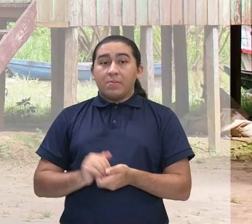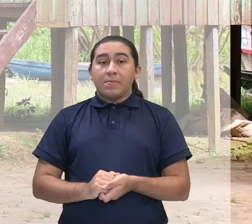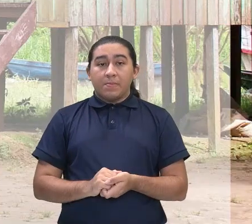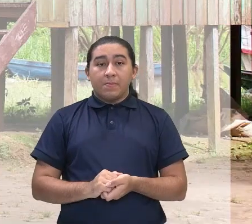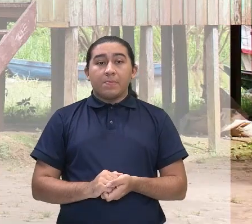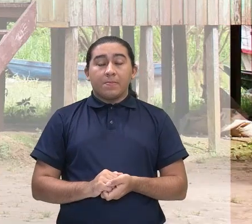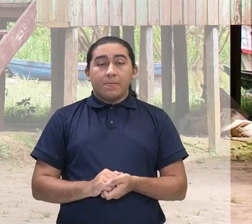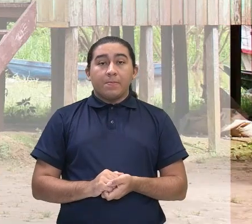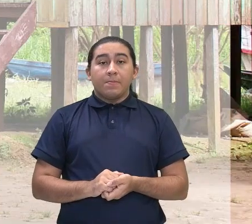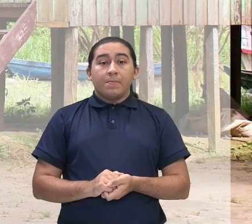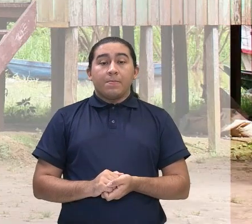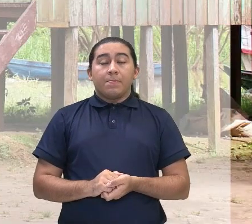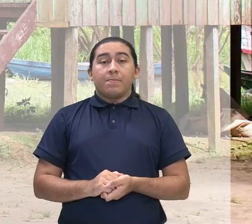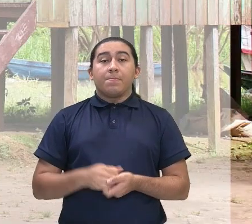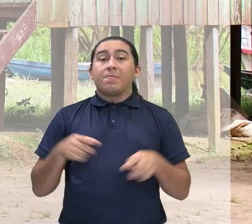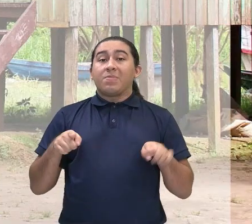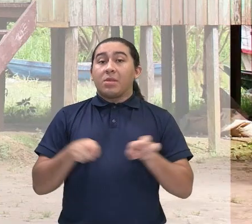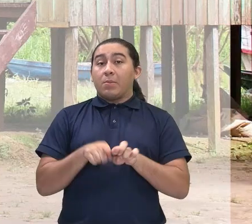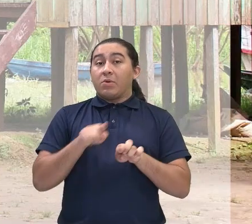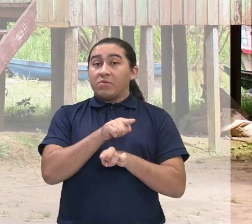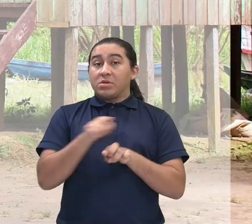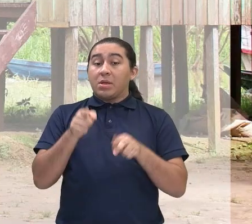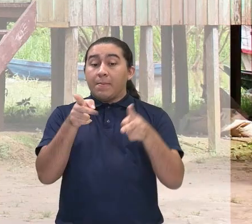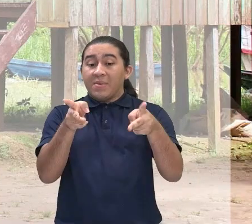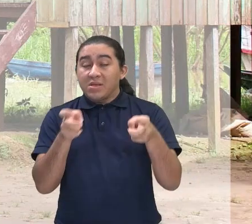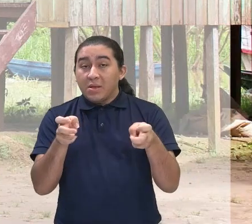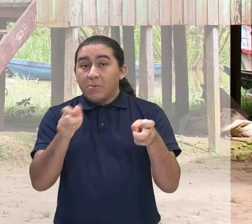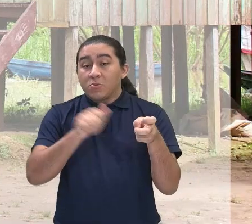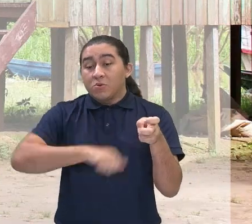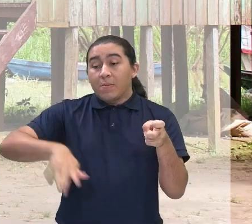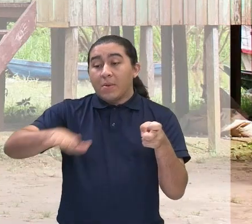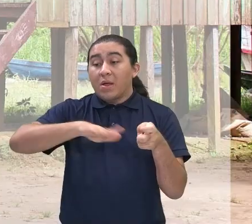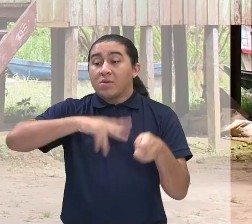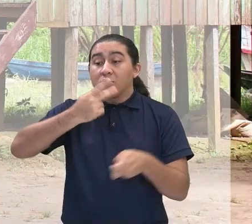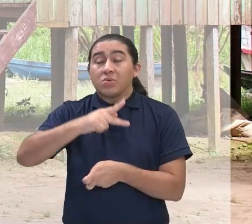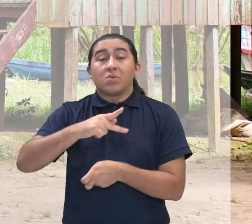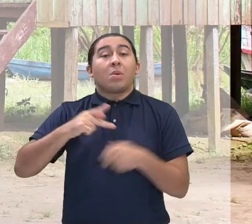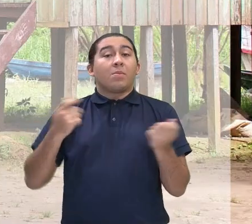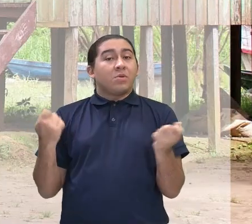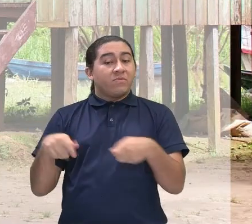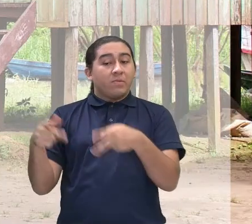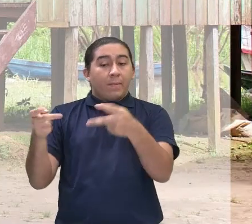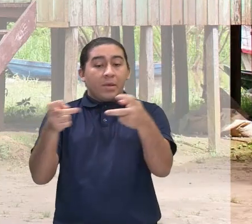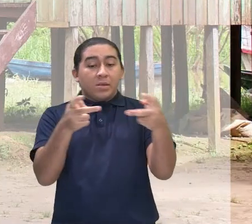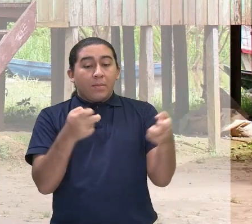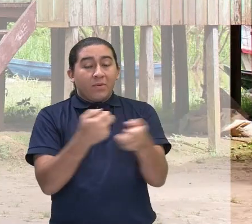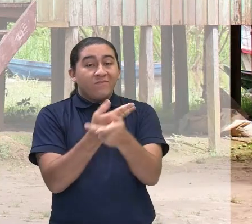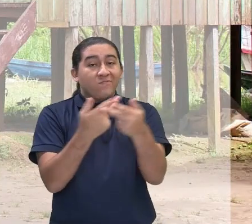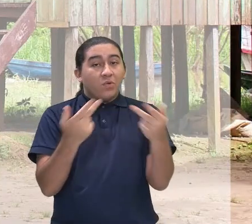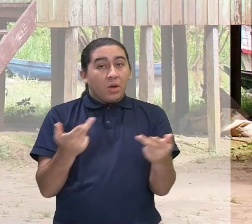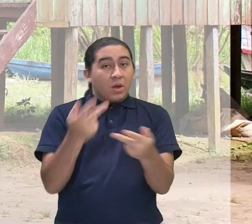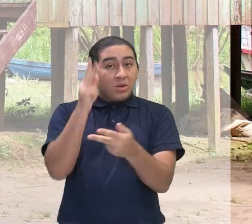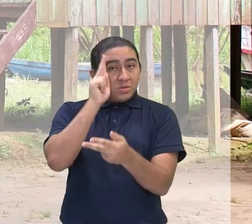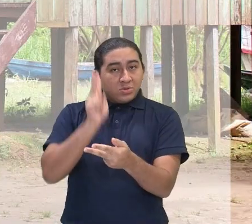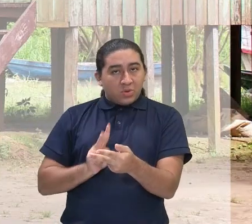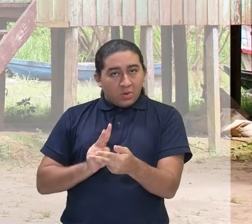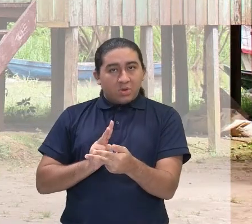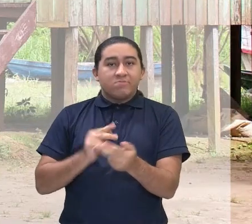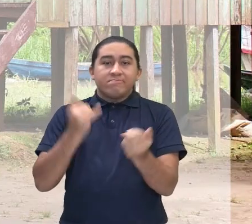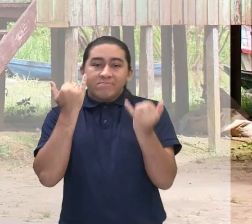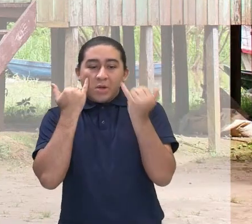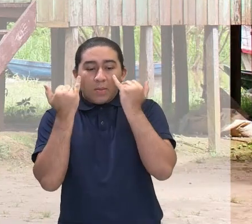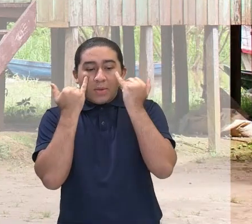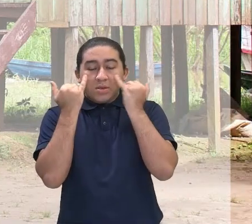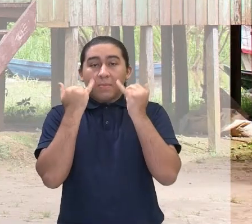percebe justamente que você está cercado de história, cercado de fontes históricas que falam do